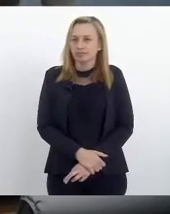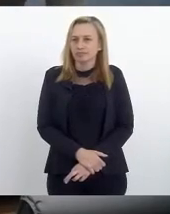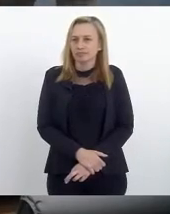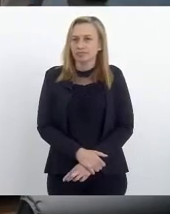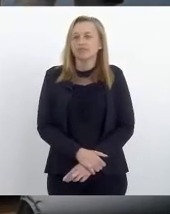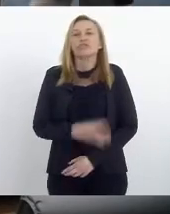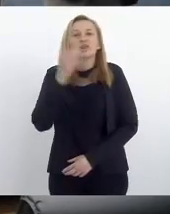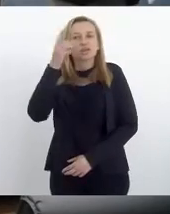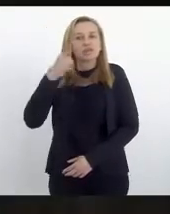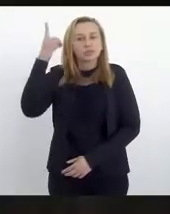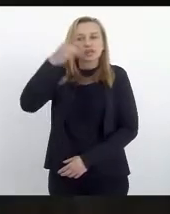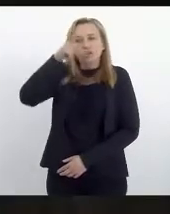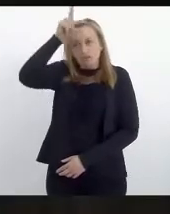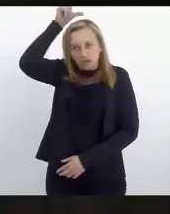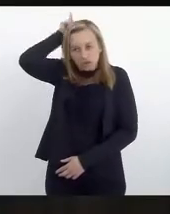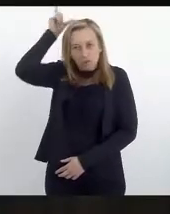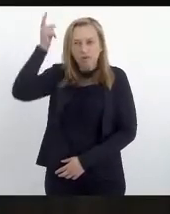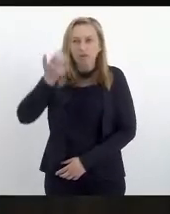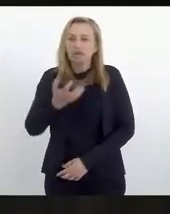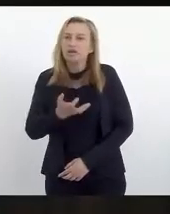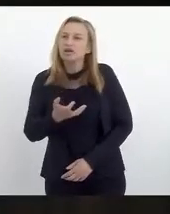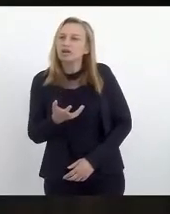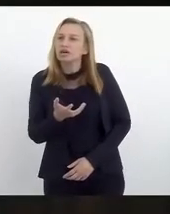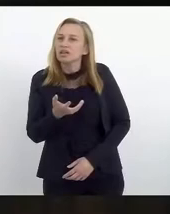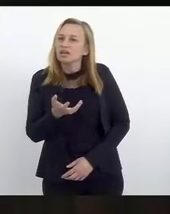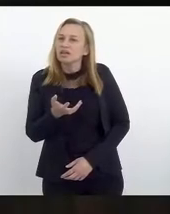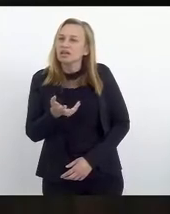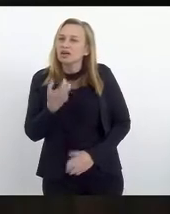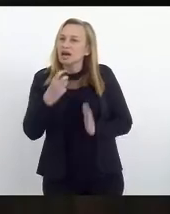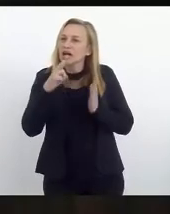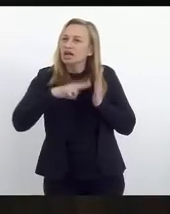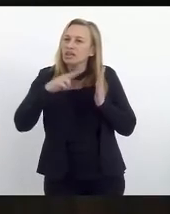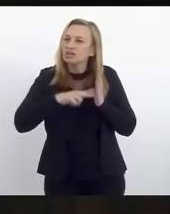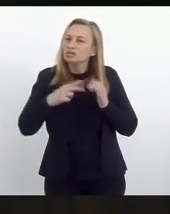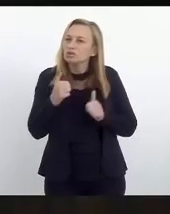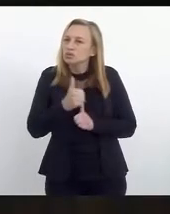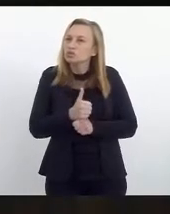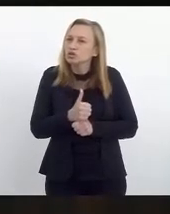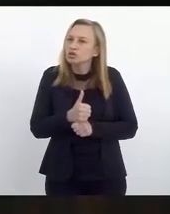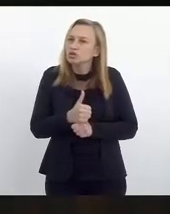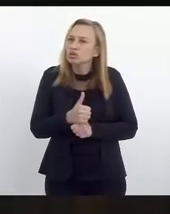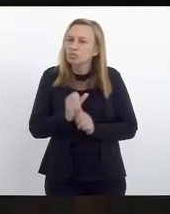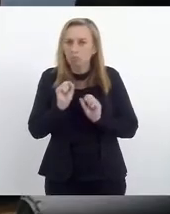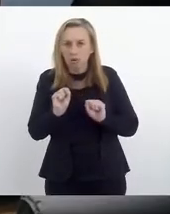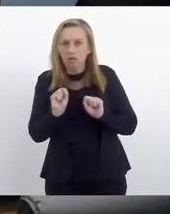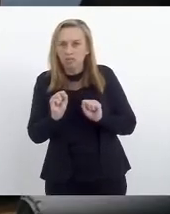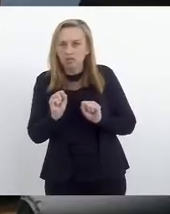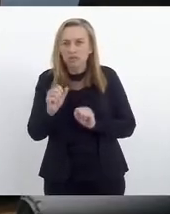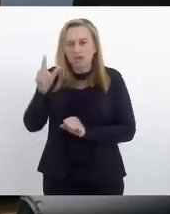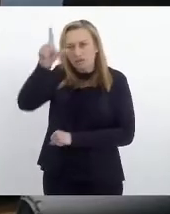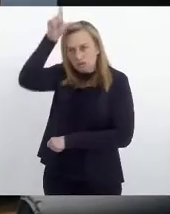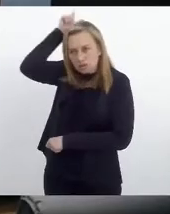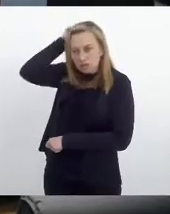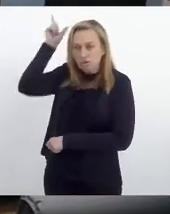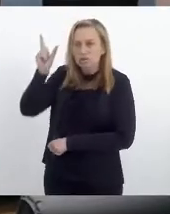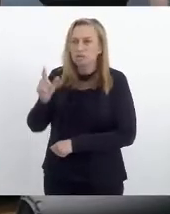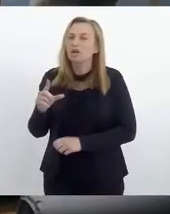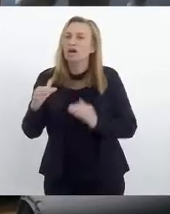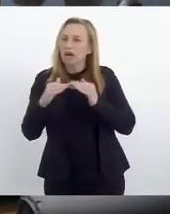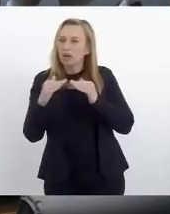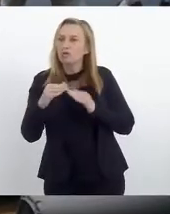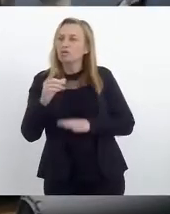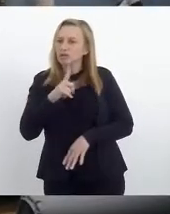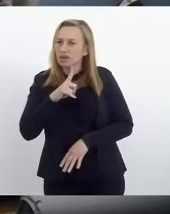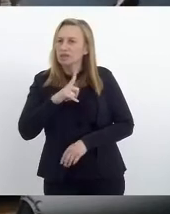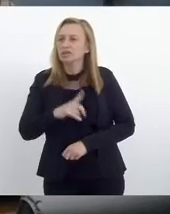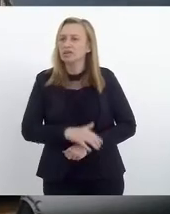O deputado Luiz Paulo quer a leitura do substitutivo. Luiz, pode ser? Tem acordo, deputado Luiz